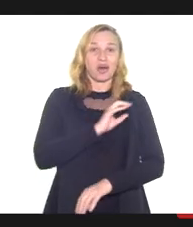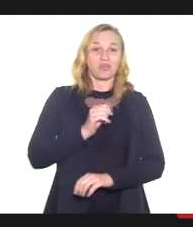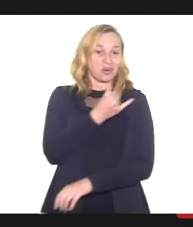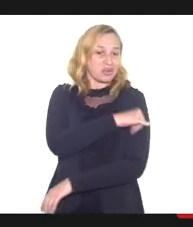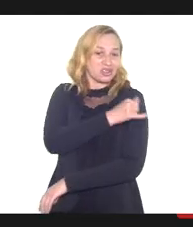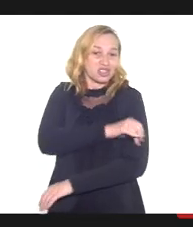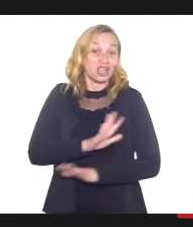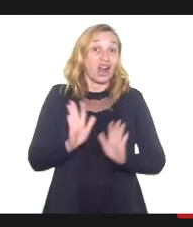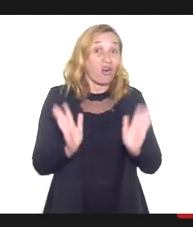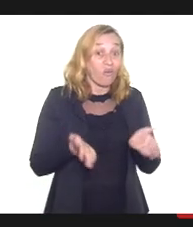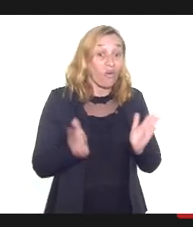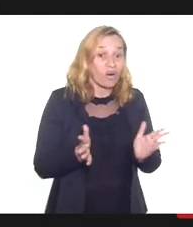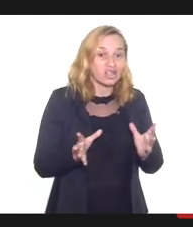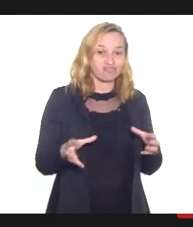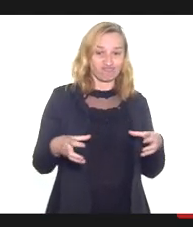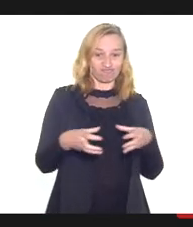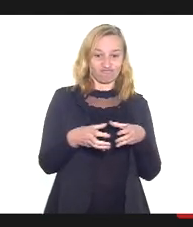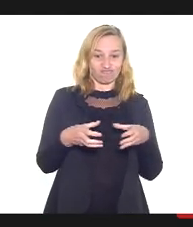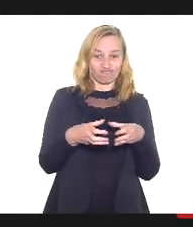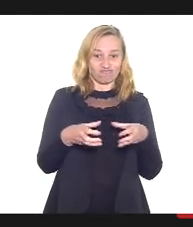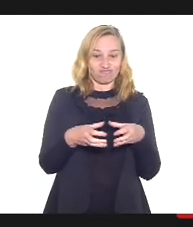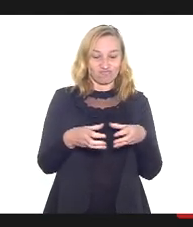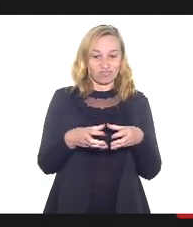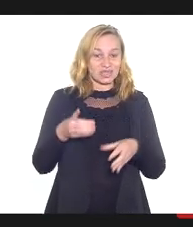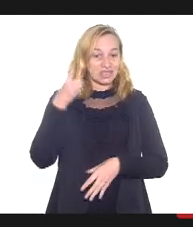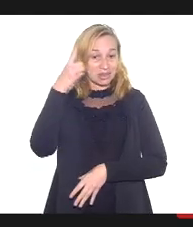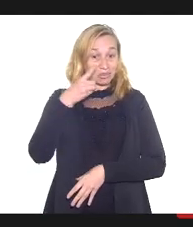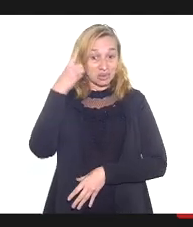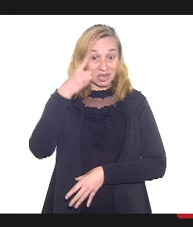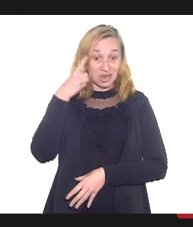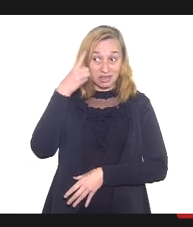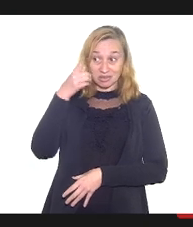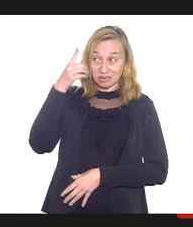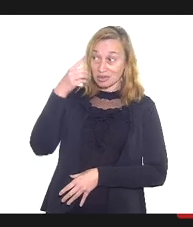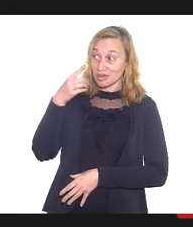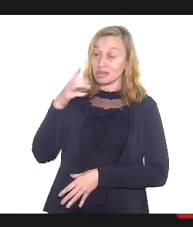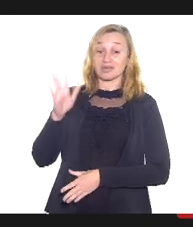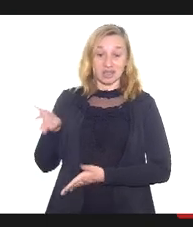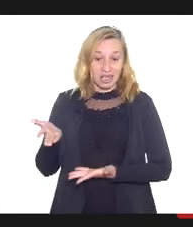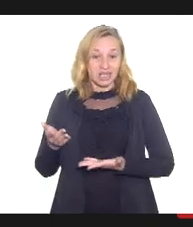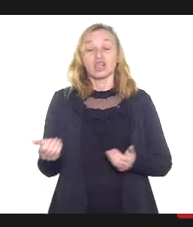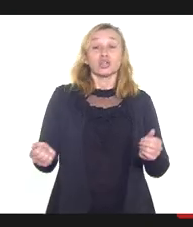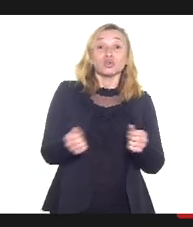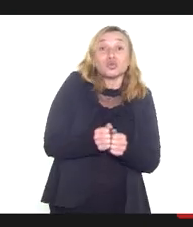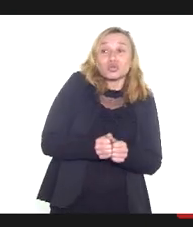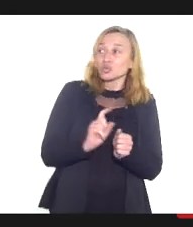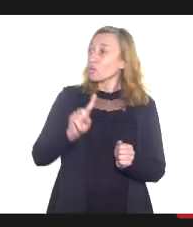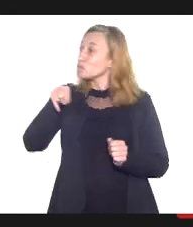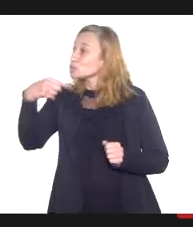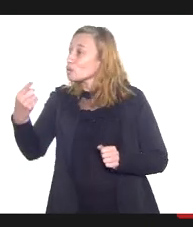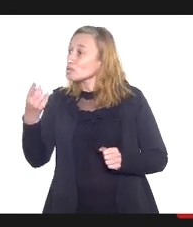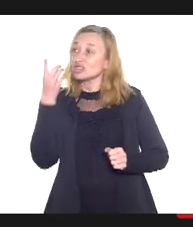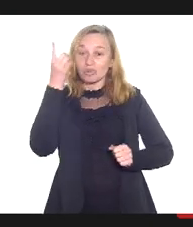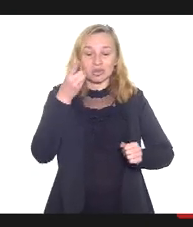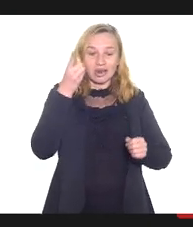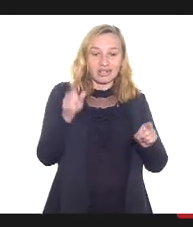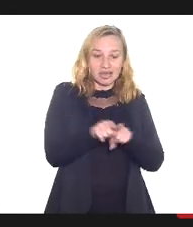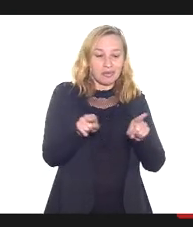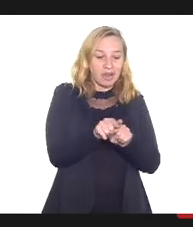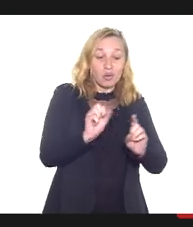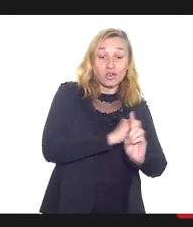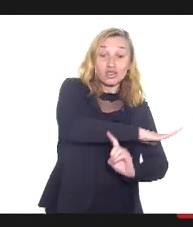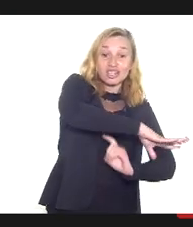no parlamento fluminense, é fundamental que o parlamento pense, junto com os parlamentares e também com a sociedade